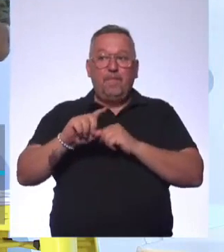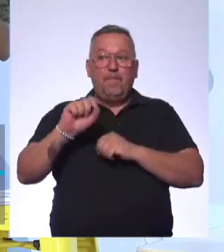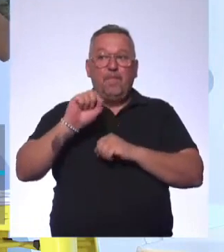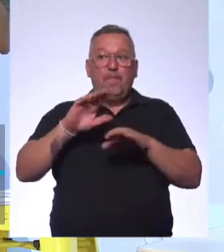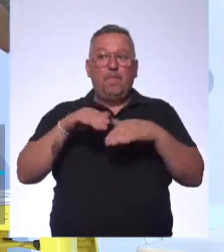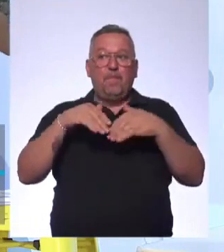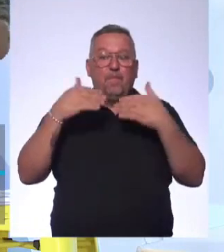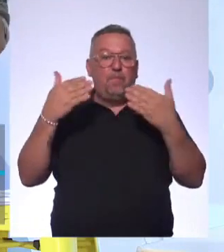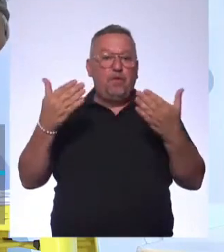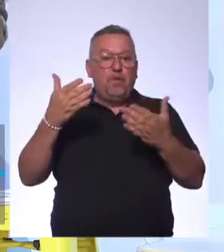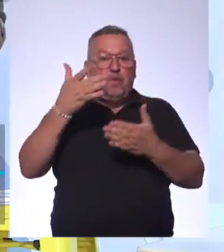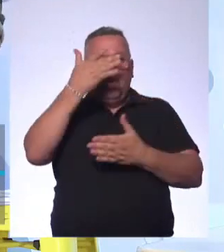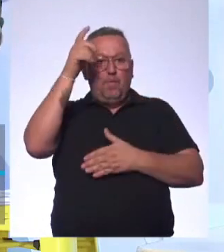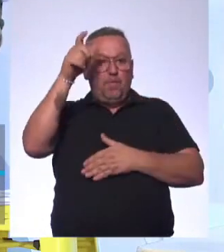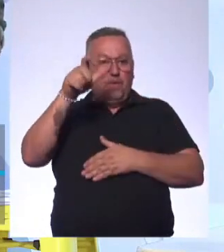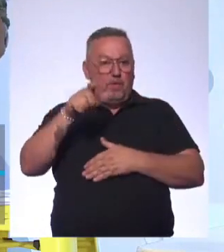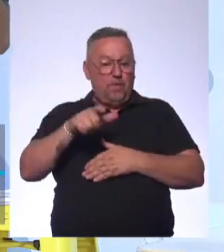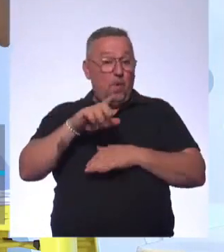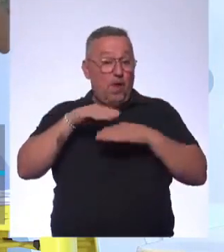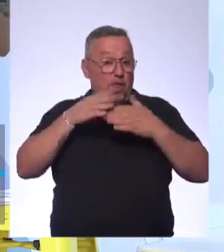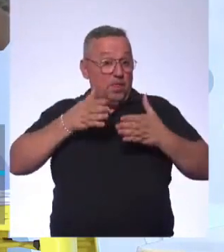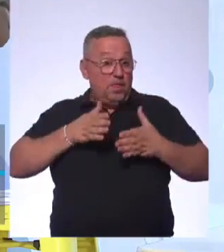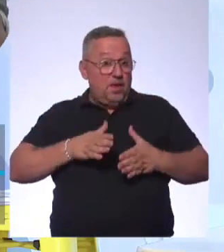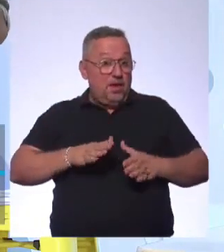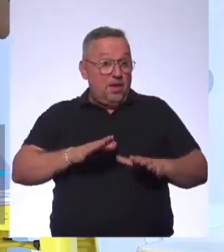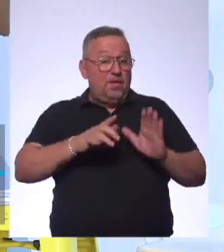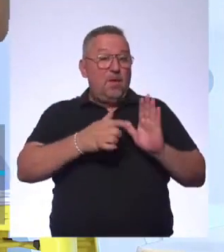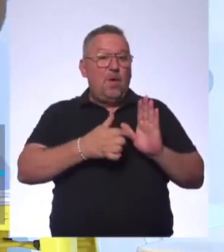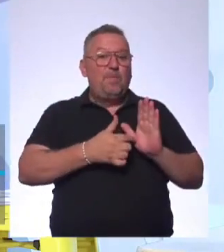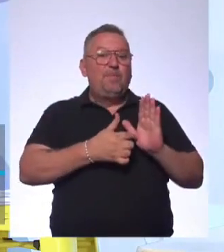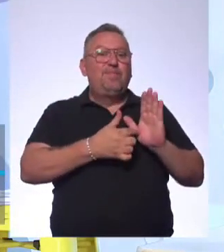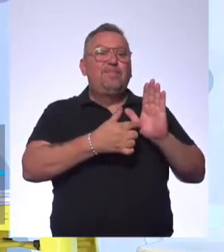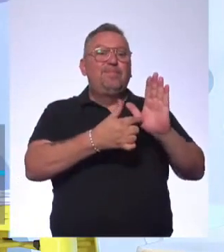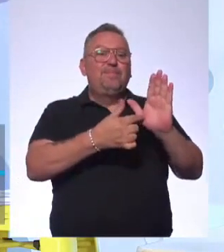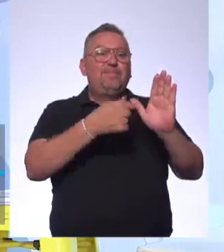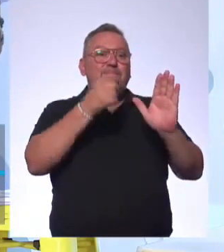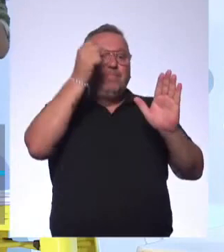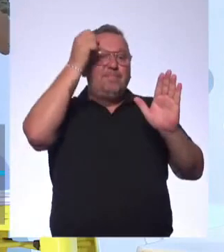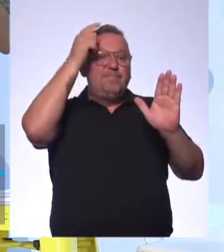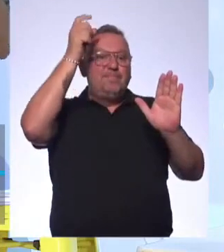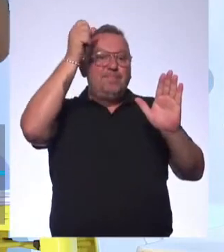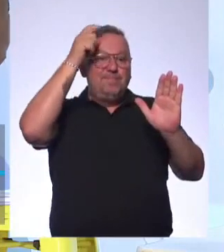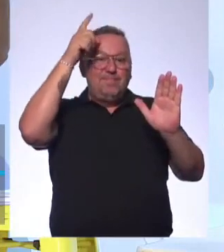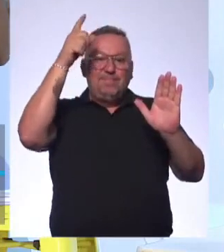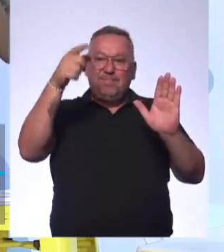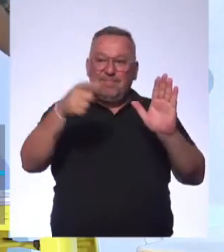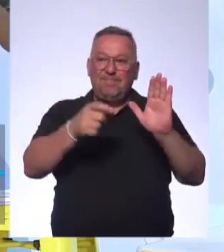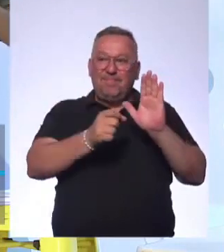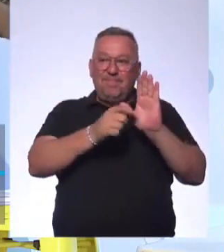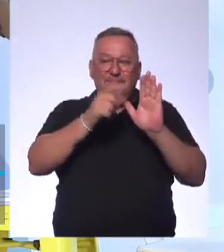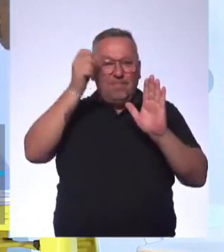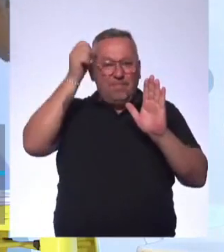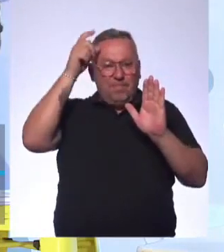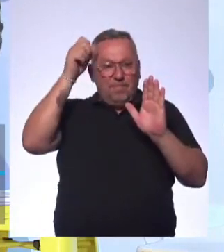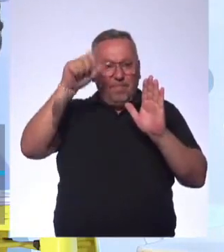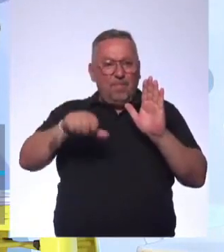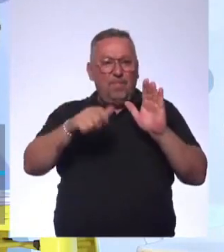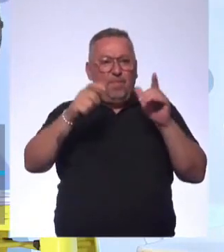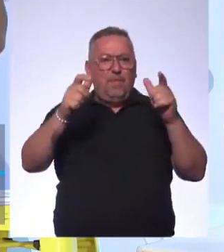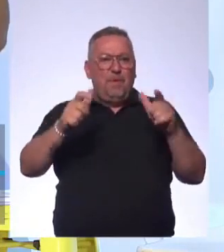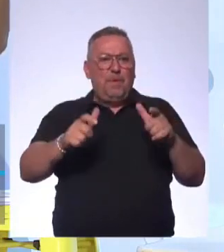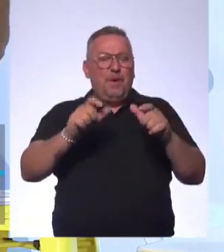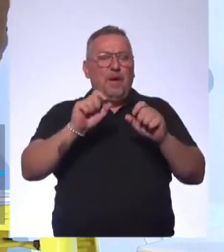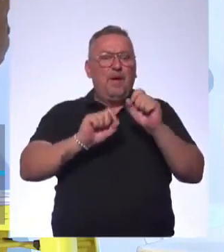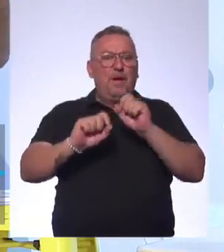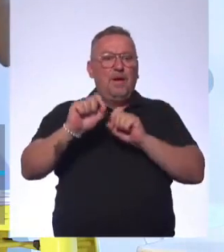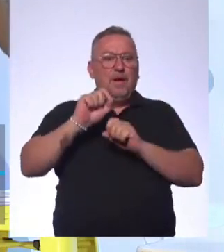quando os indivíduos, ao nascer, são apresentados a essa cultura. E essa apresentação, o primeiro espaço de